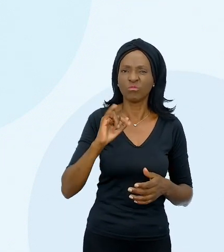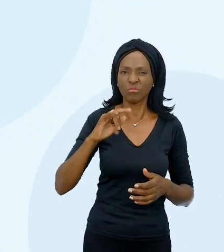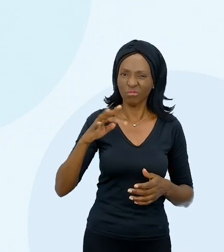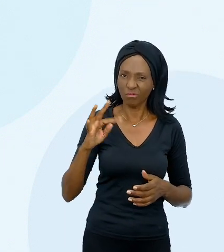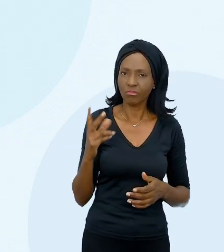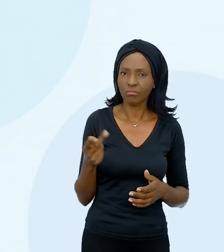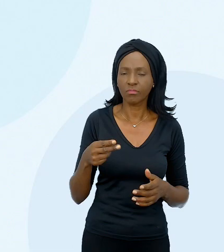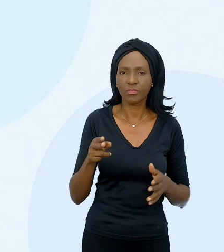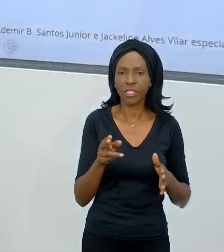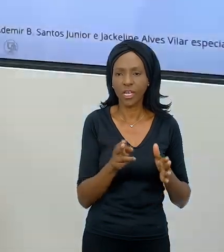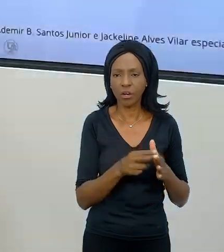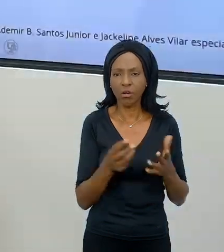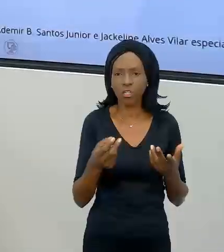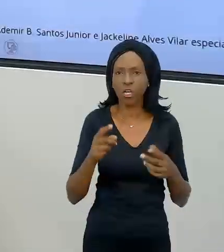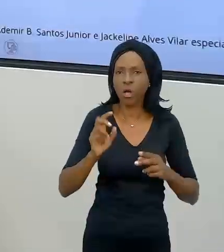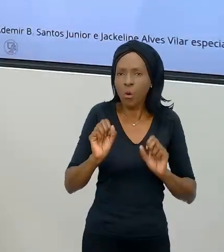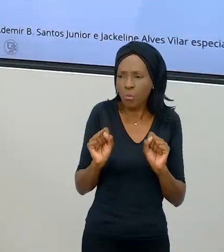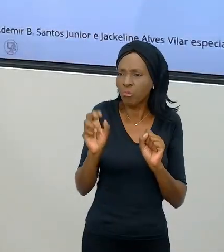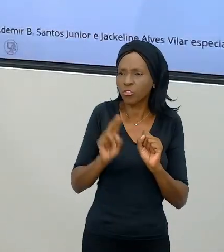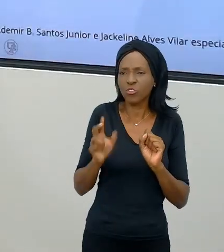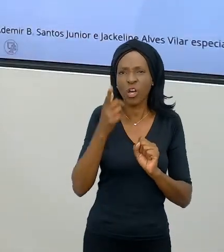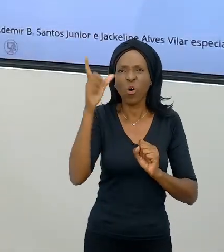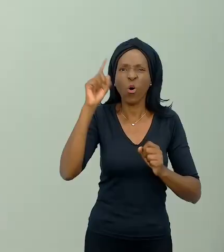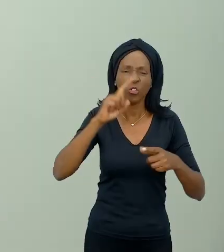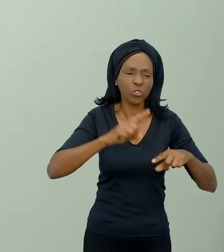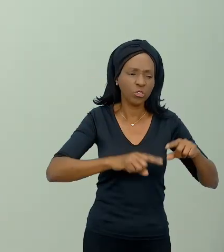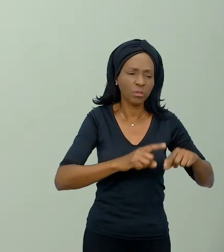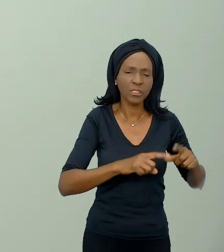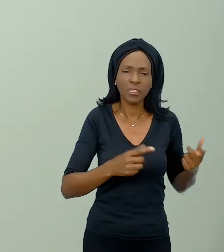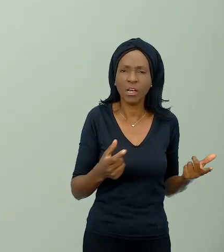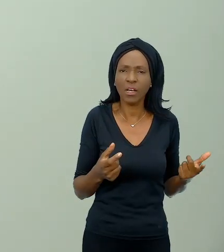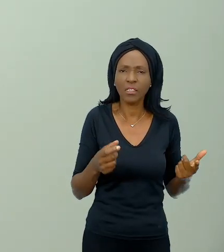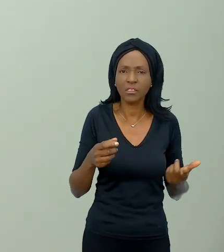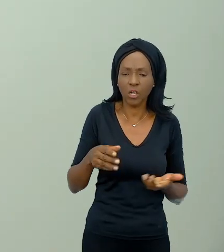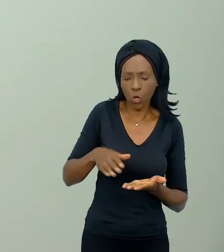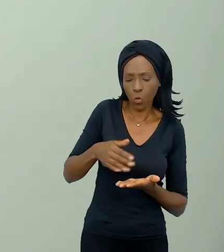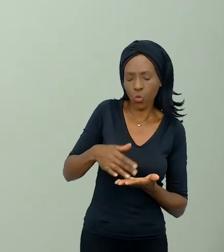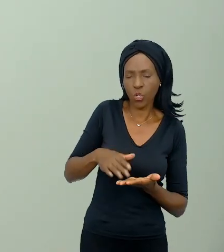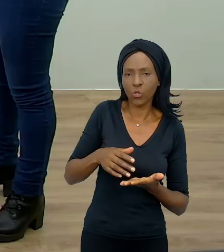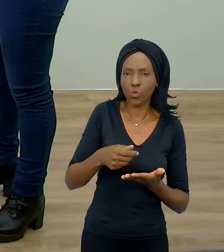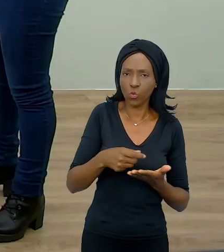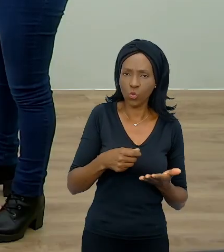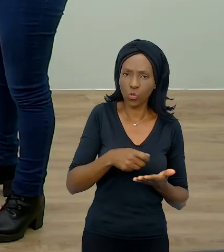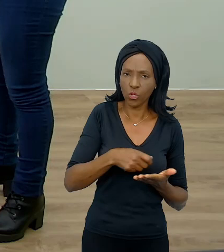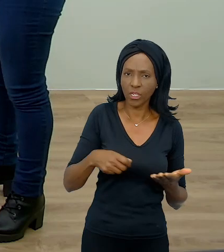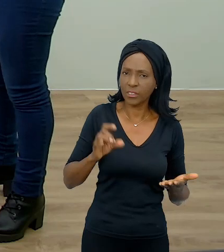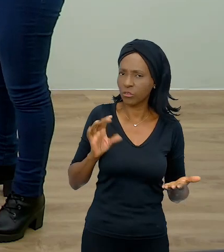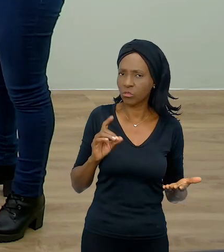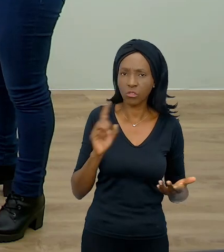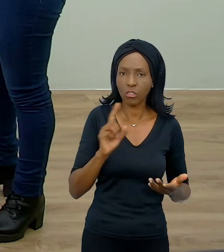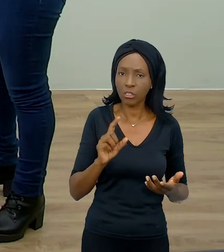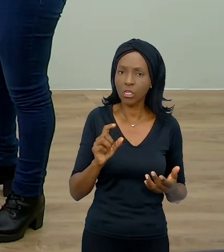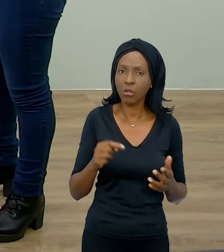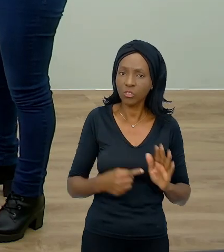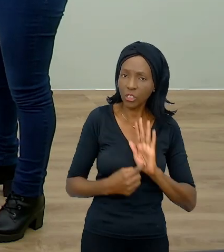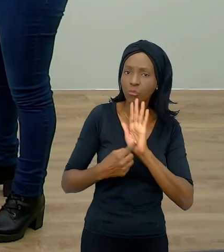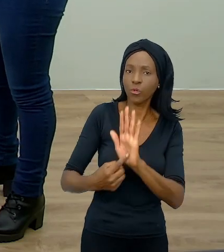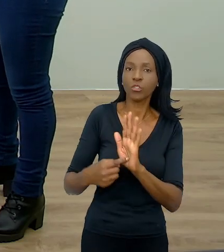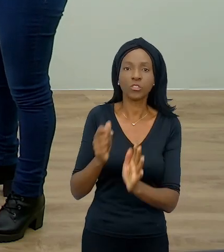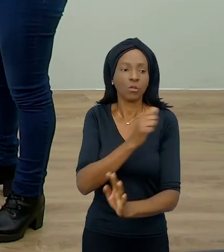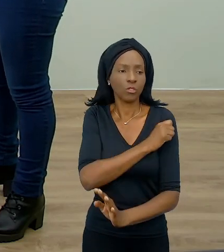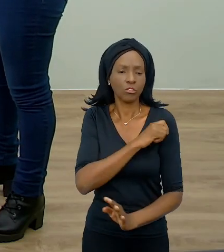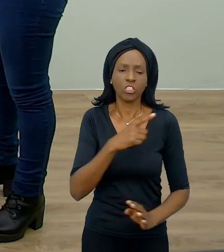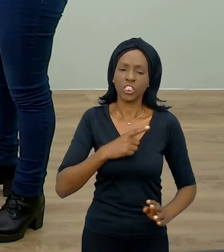utilizar outros materiais, professora Jaqueline, que não sejam, por exemplo, apenas o caderno, né? Mostrar para o aluno outros potenciais,